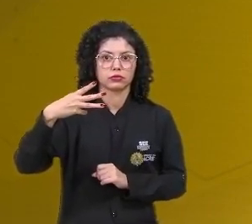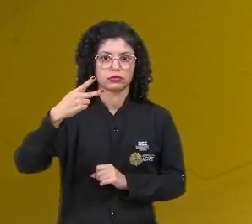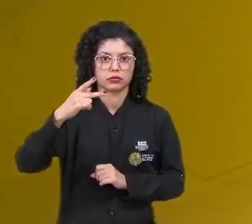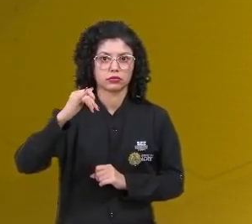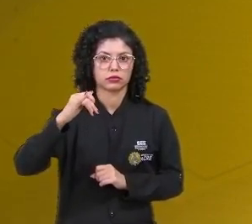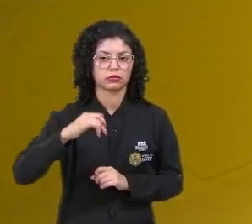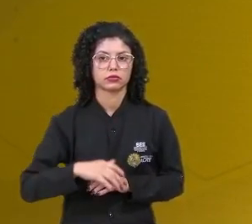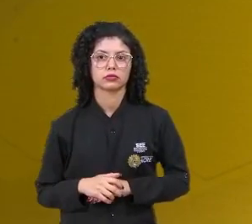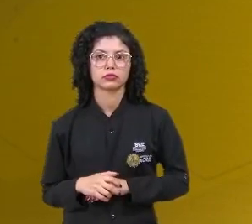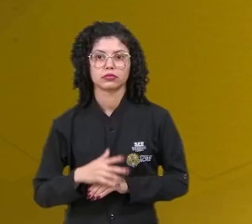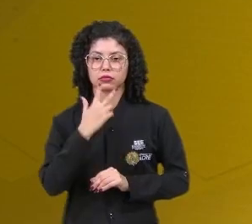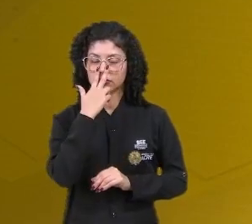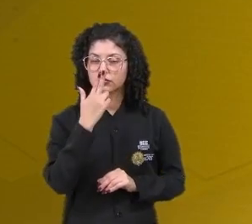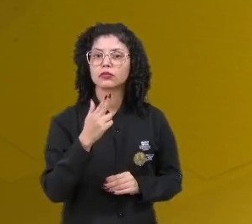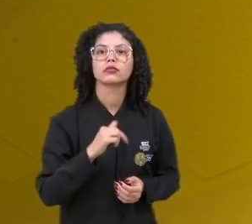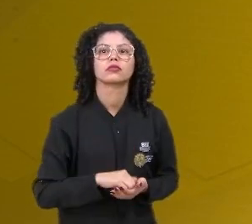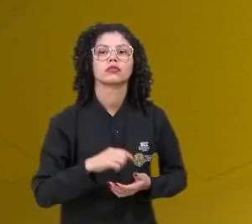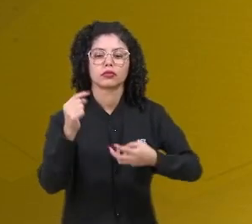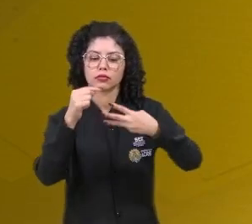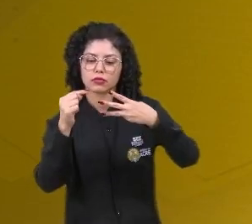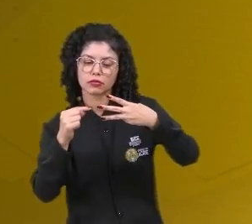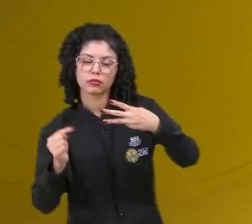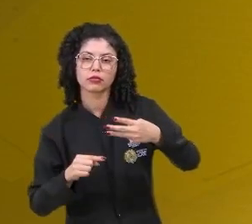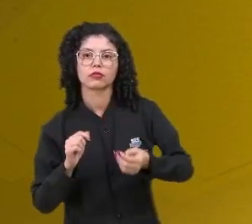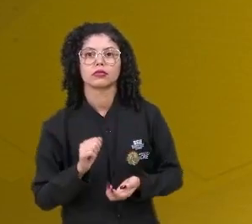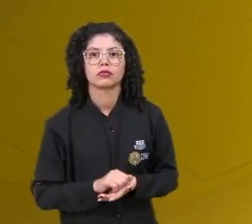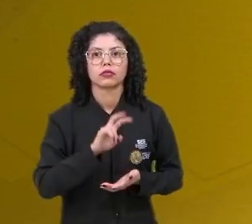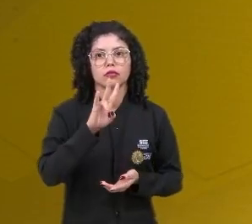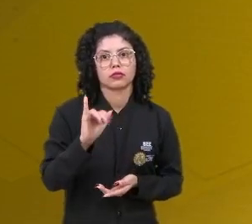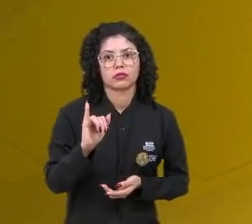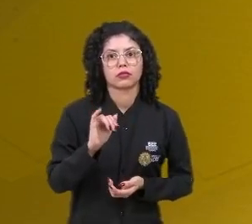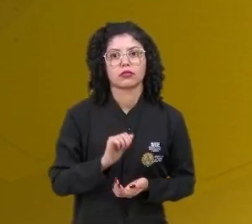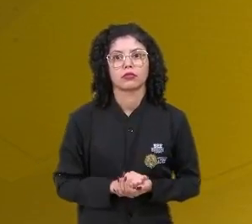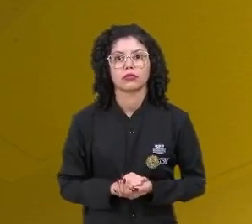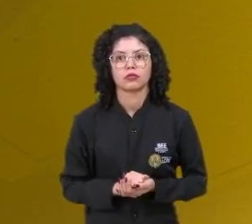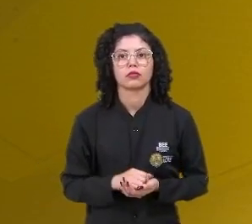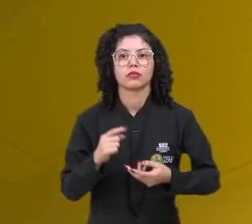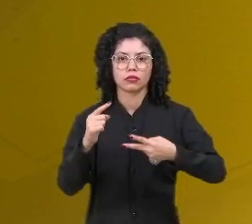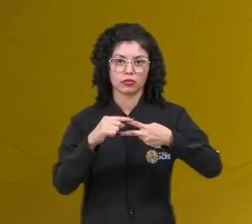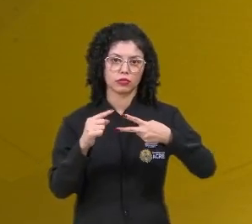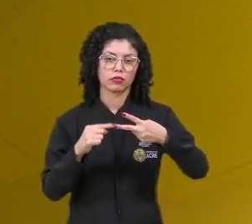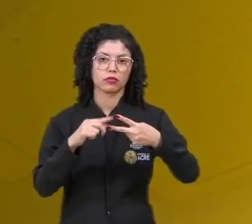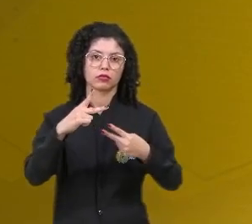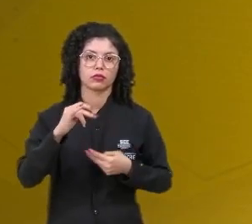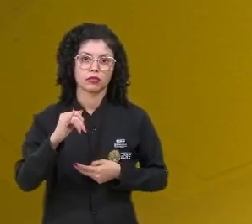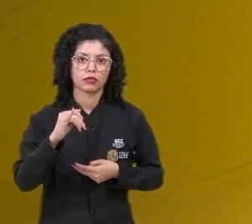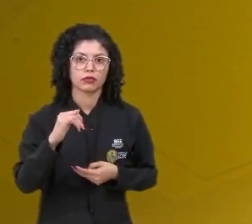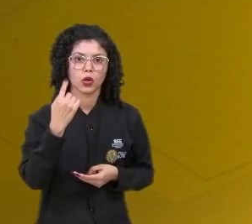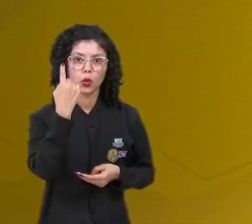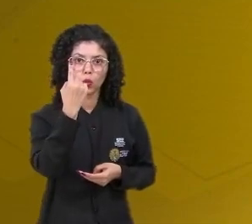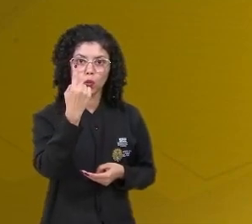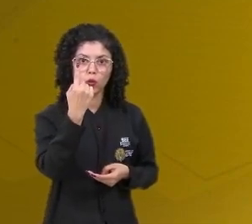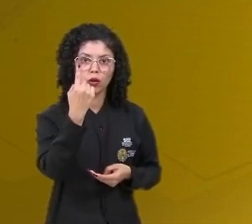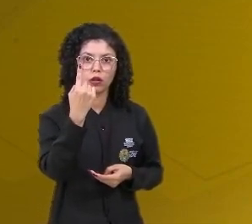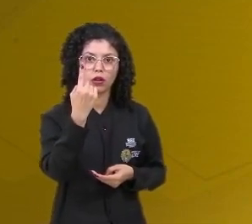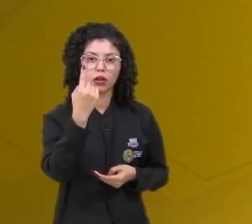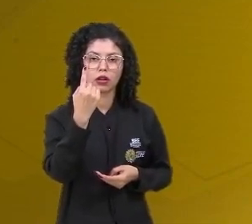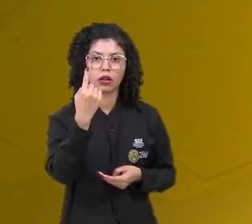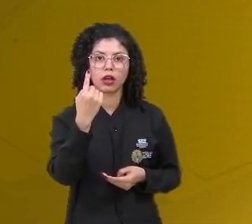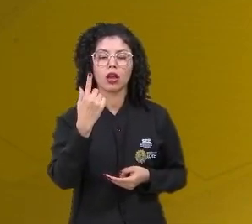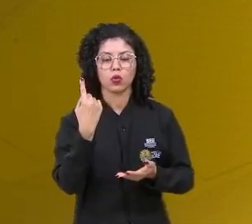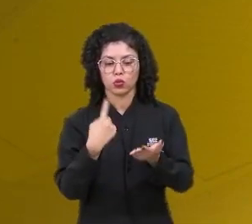pi. Então, apareceu ligação tripla, vai aparecer aí 2 ligações pi e uma ligação